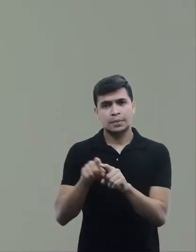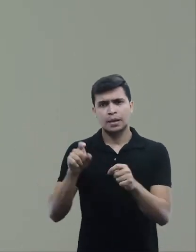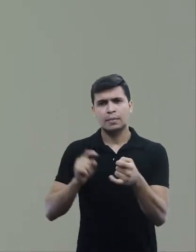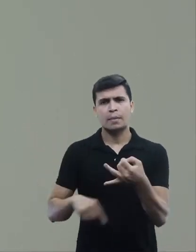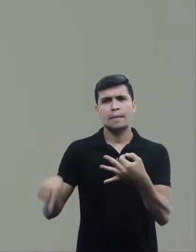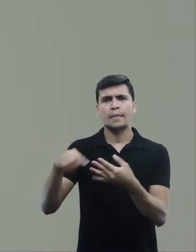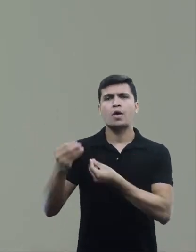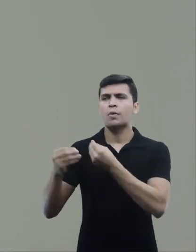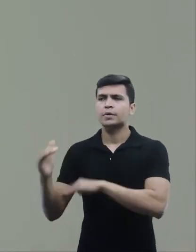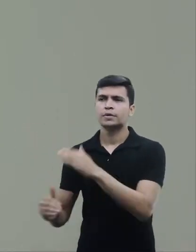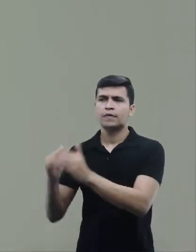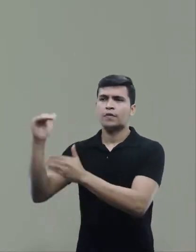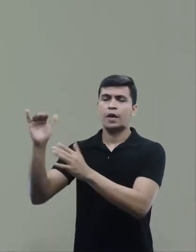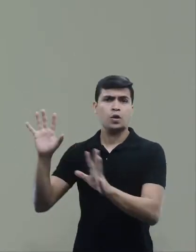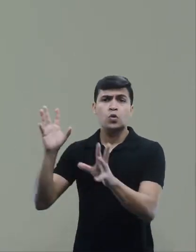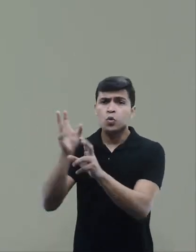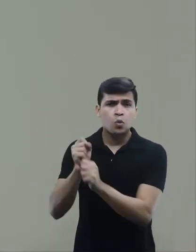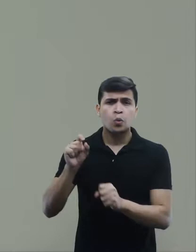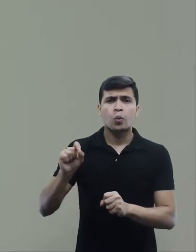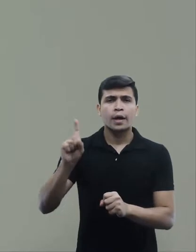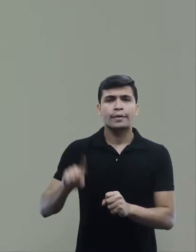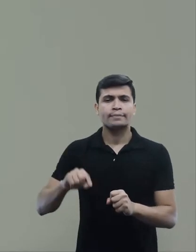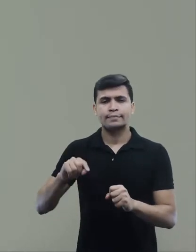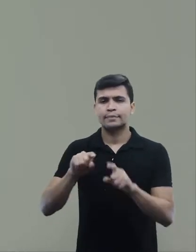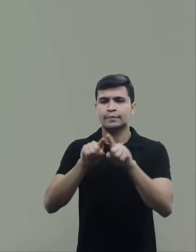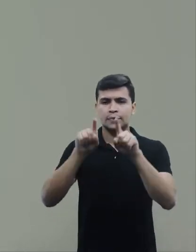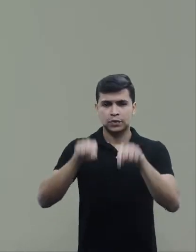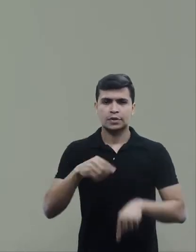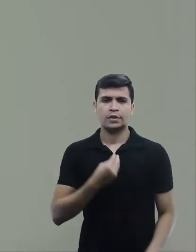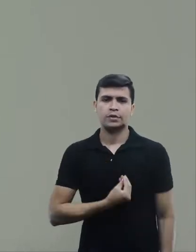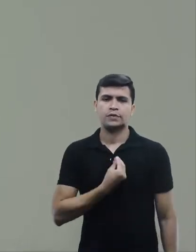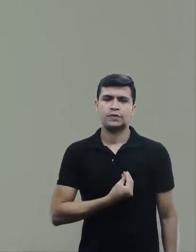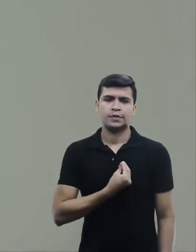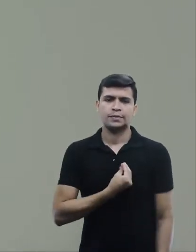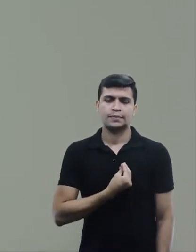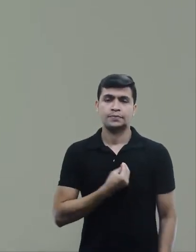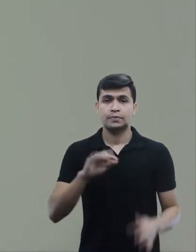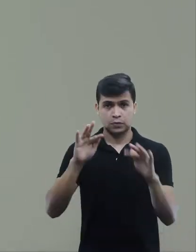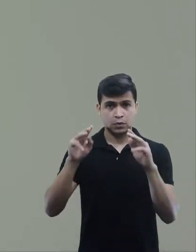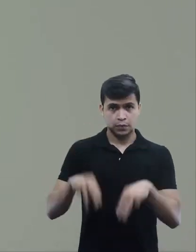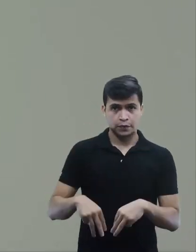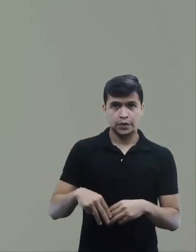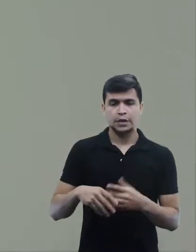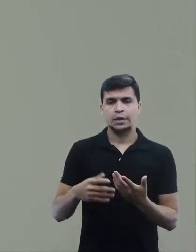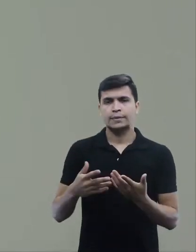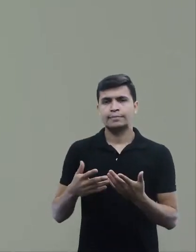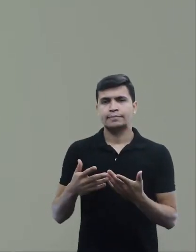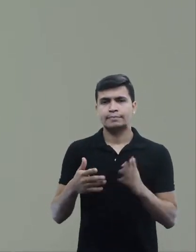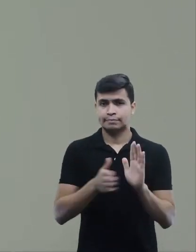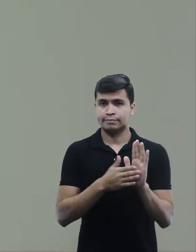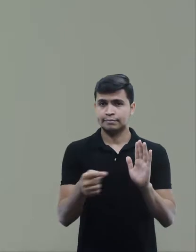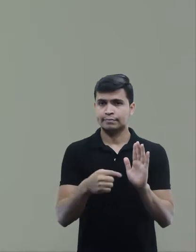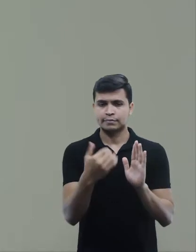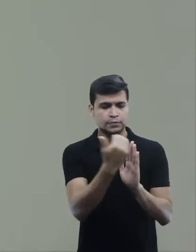desenvolver, tudo servindo aos propósitos relacionados aos projetos de vida. Por fim, obviamente, a intervenção